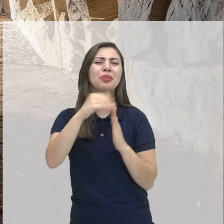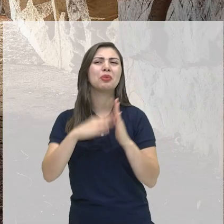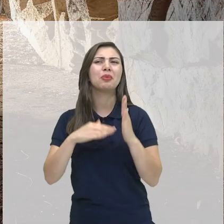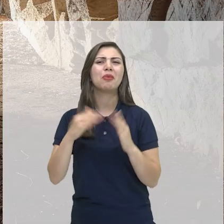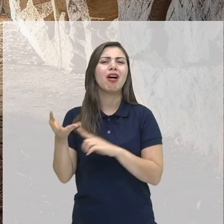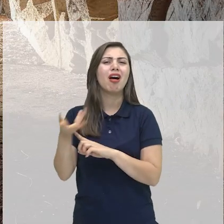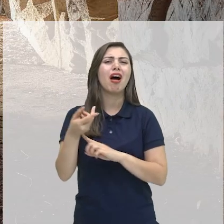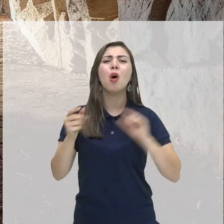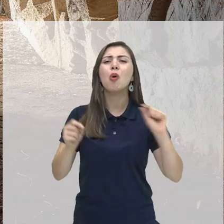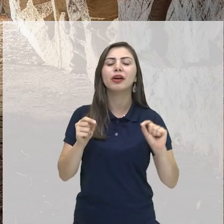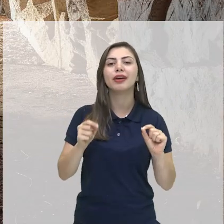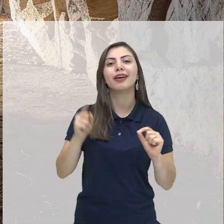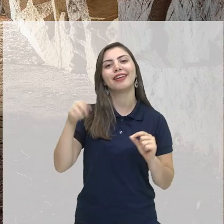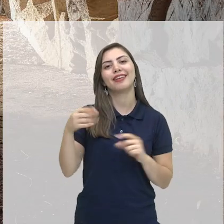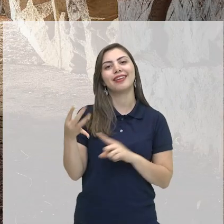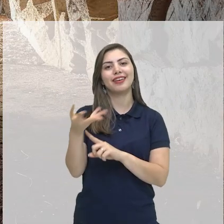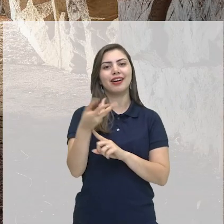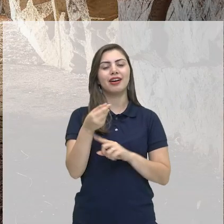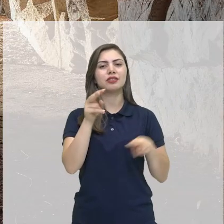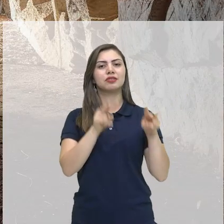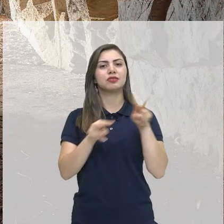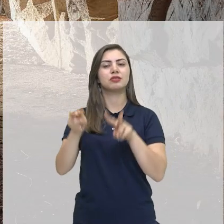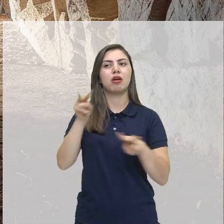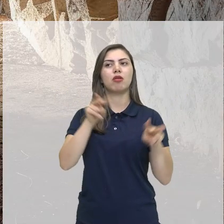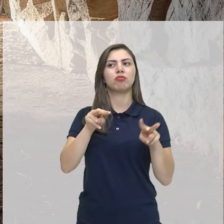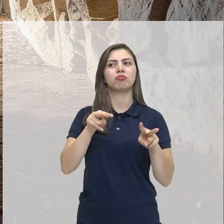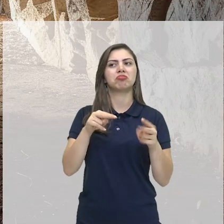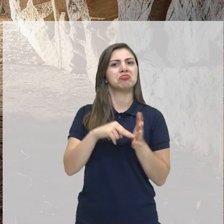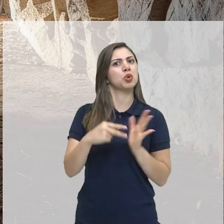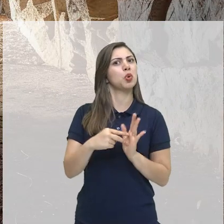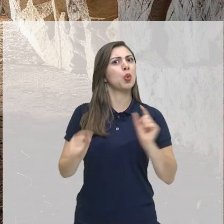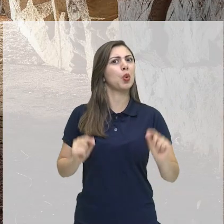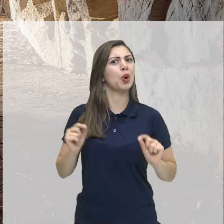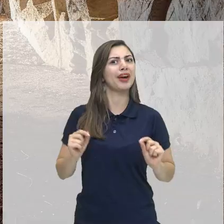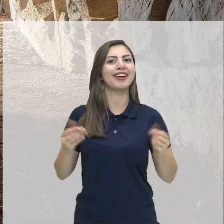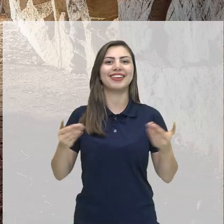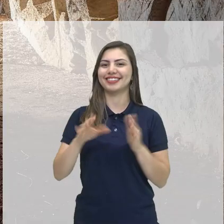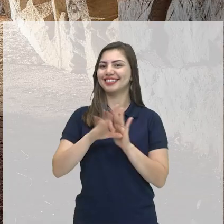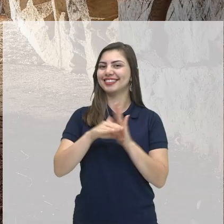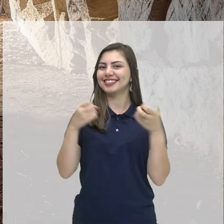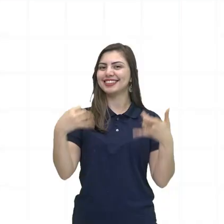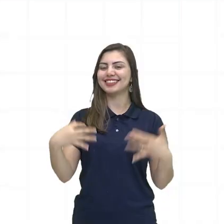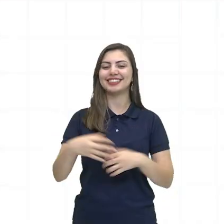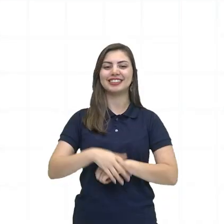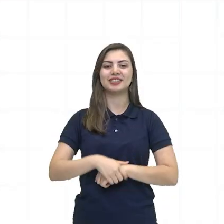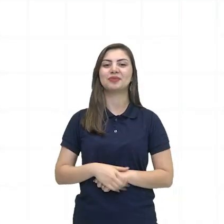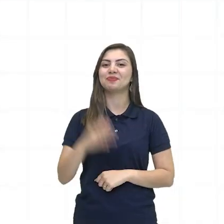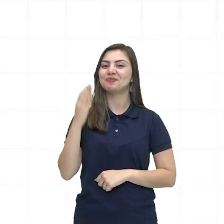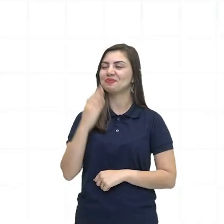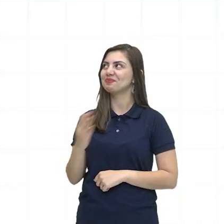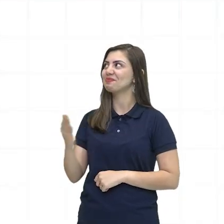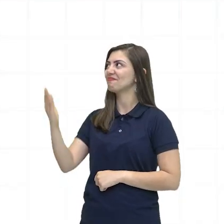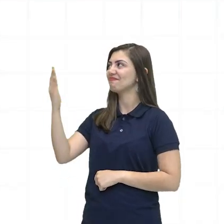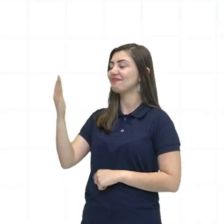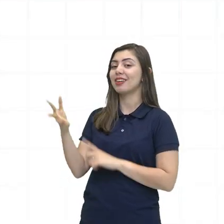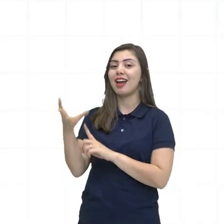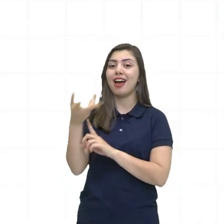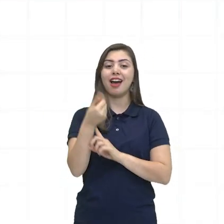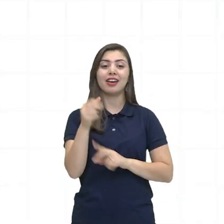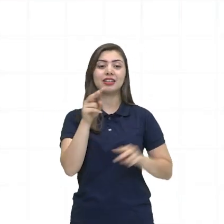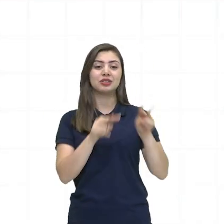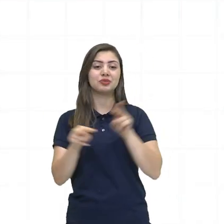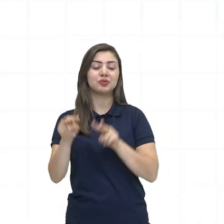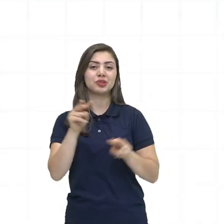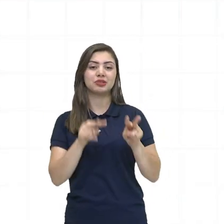escultura? Vamos falar de artes visuais. Mas o que é artes visuais? Vamos ver uma definição? Artes visuais,